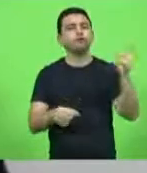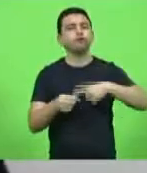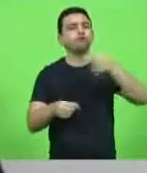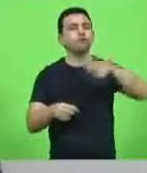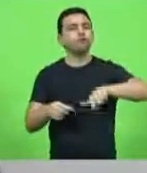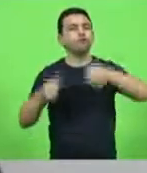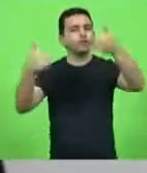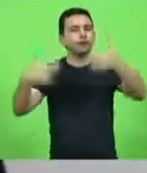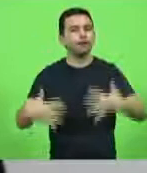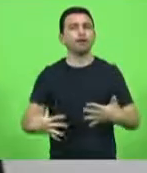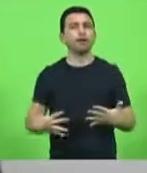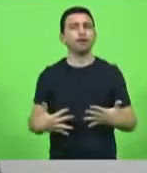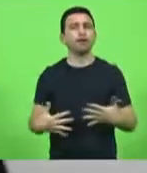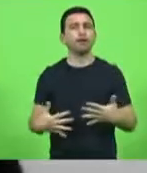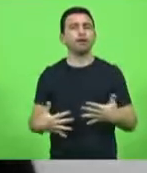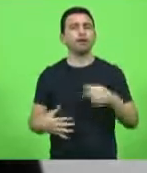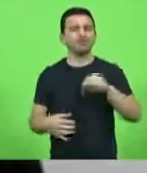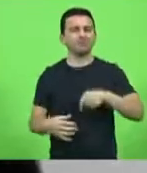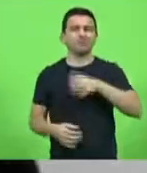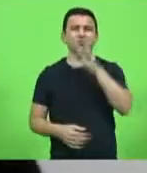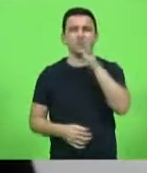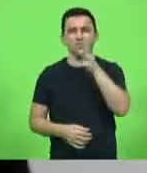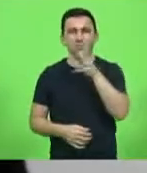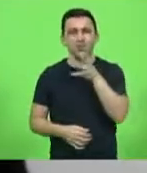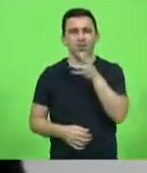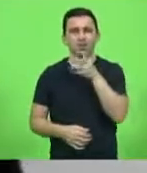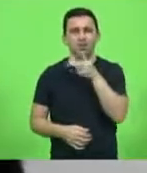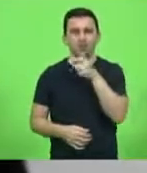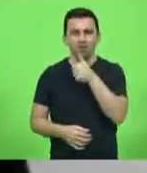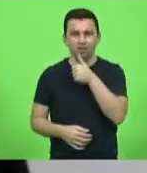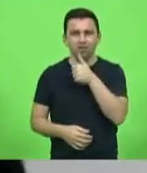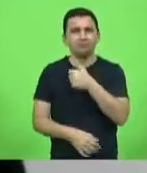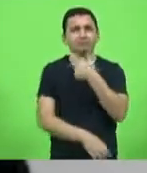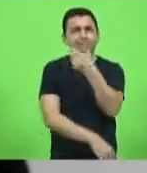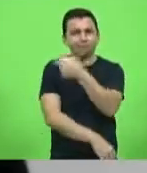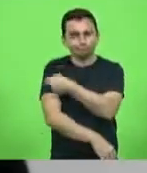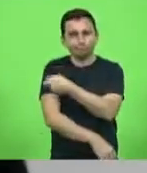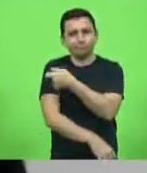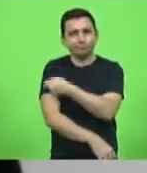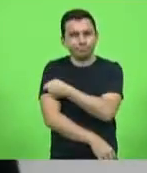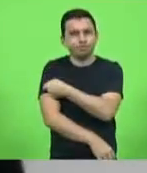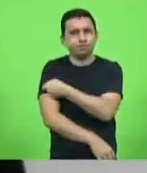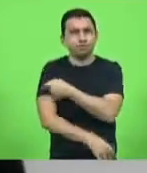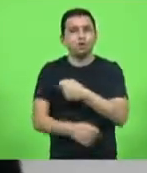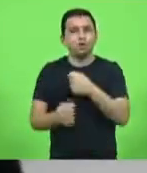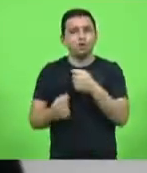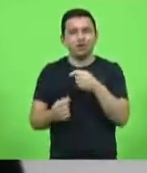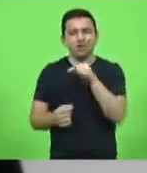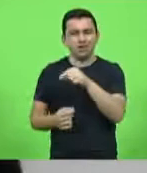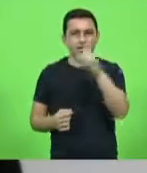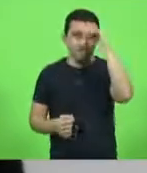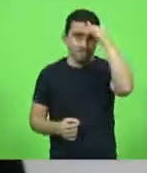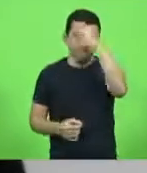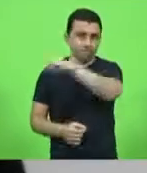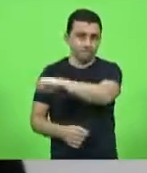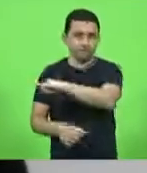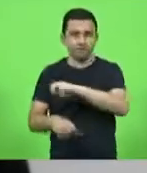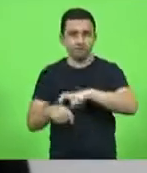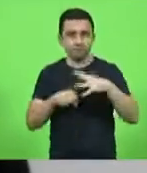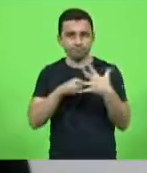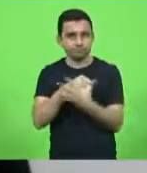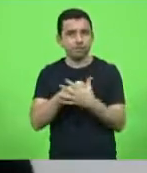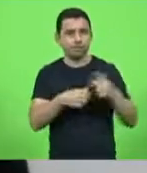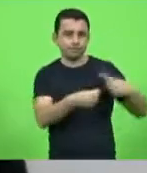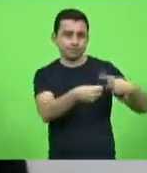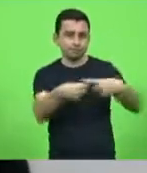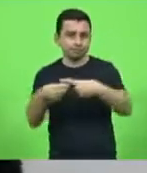sobre a questão da morosidade na aplicação das doses da vacina contra a corrente 19 nos municípios